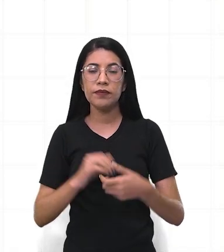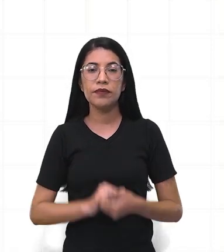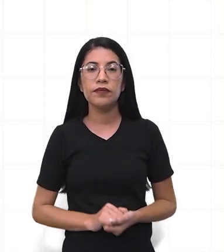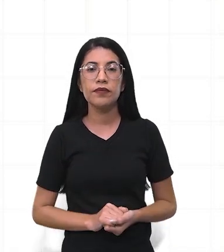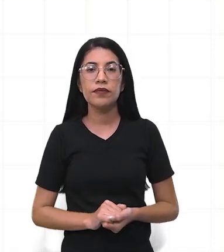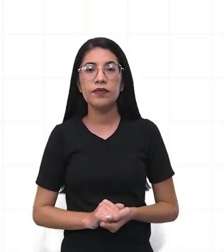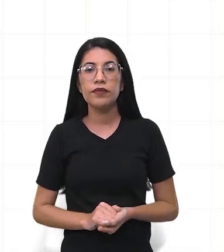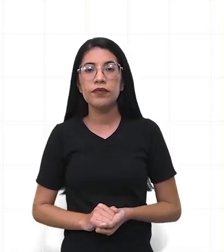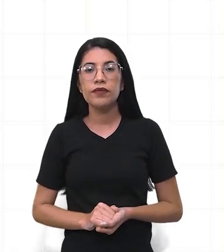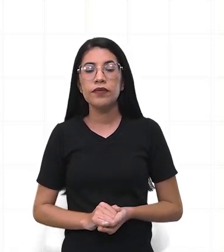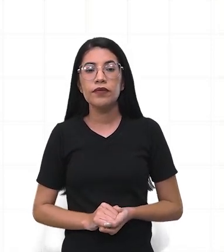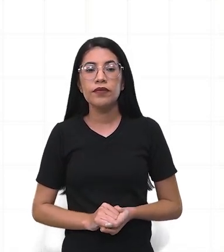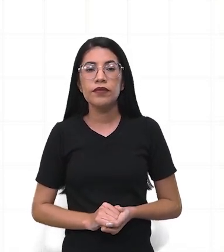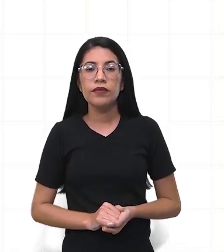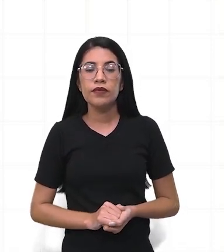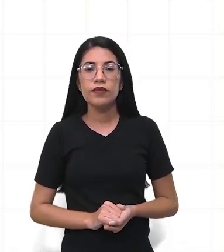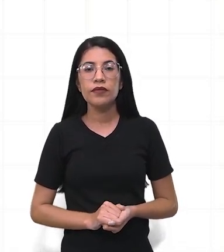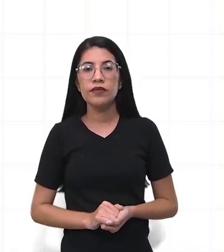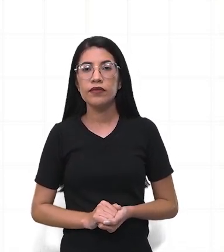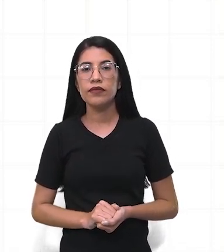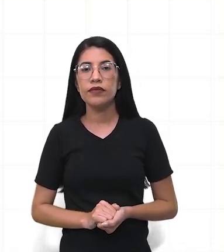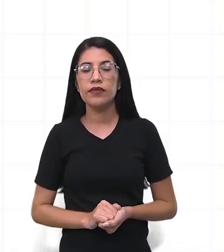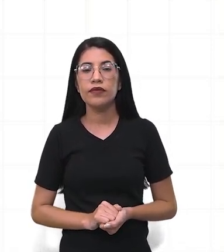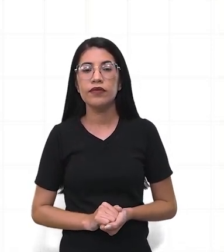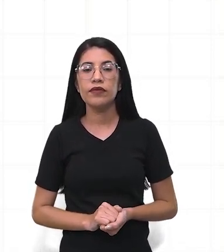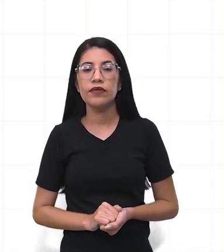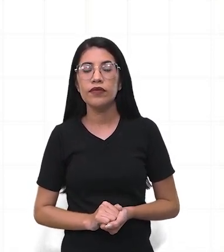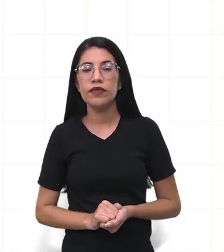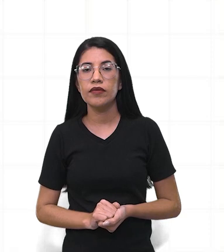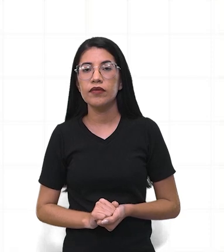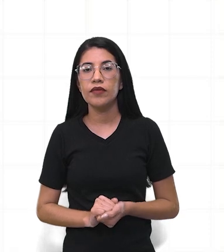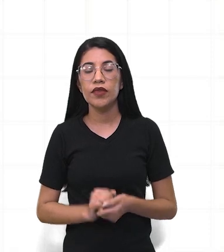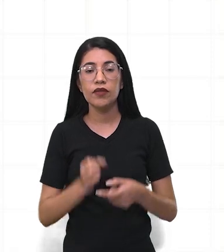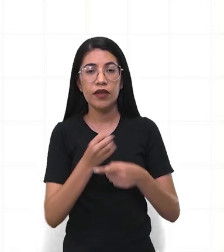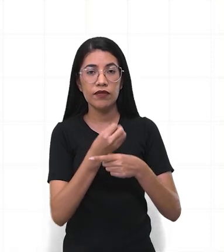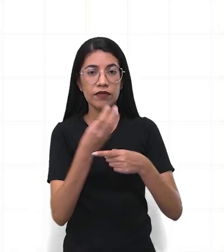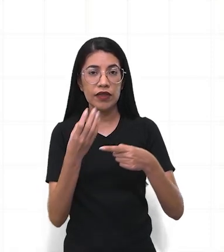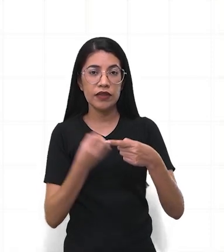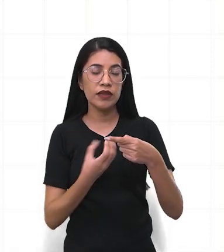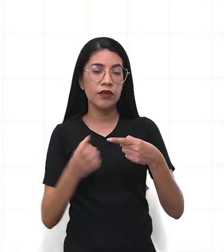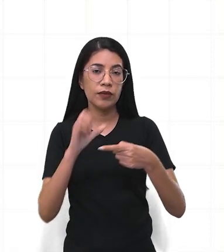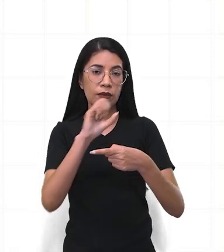conforme nós já vimos. Vou transformar em fração.